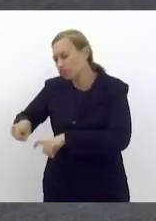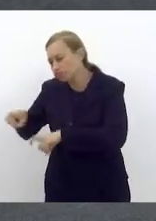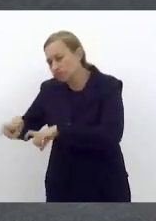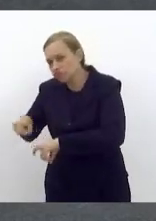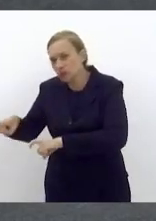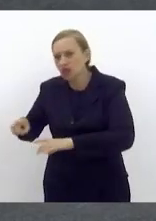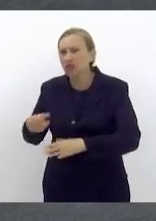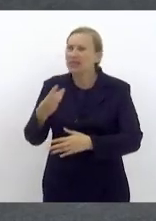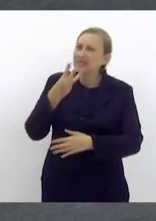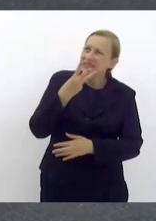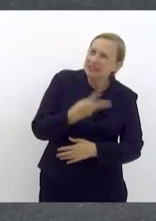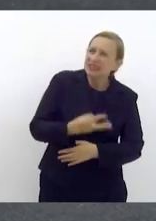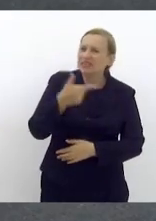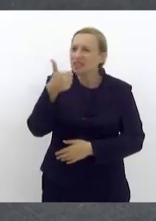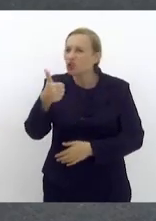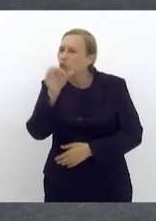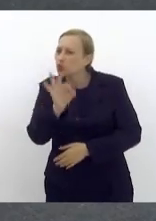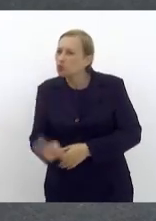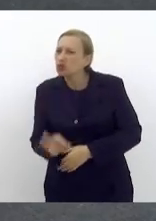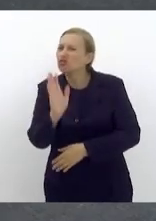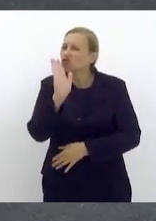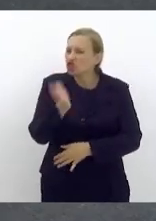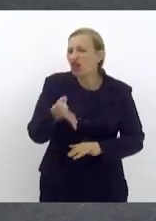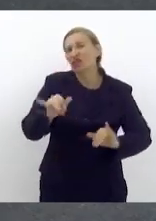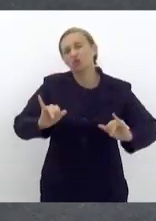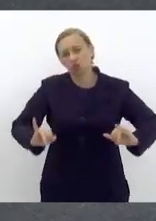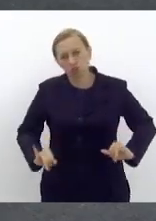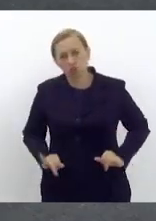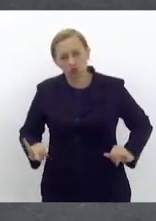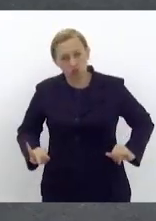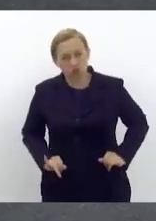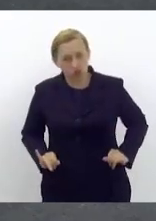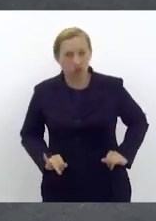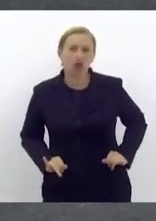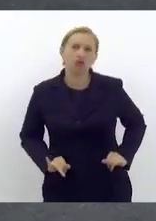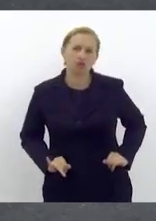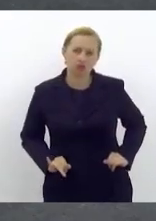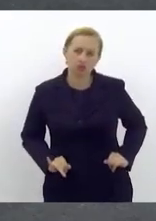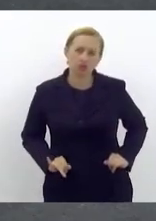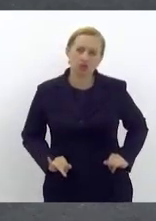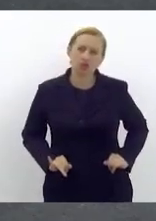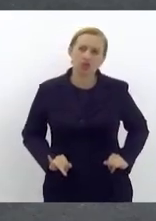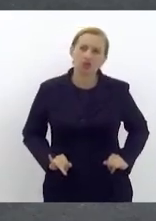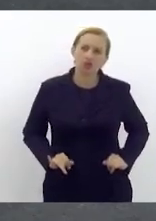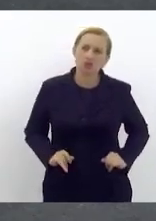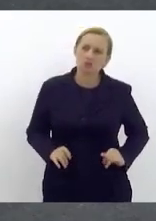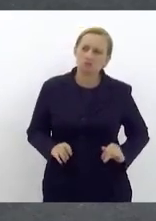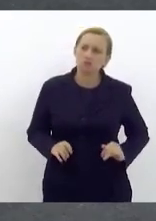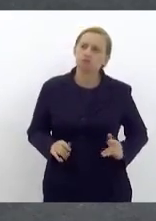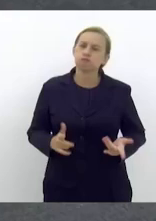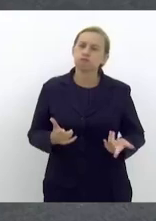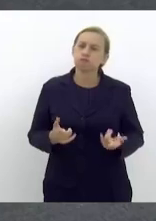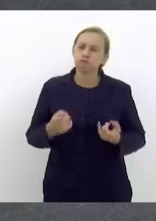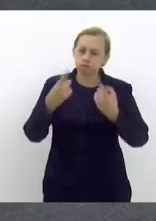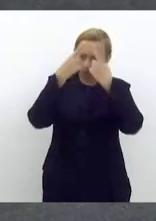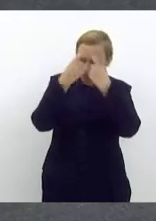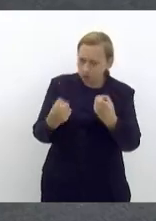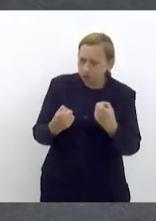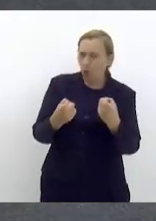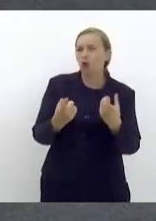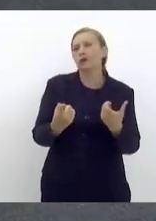torno de 31%, já sofreram alguma forma de ameaça, alguma forma de